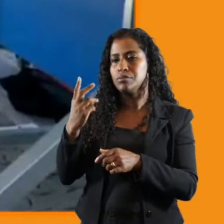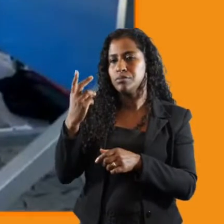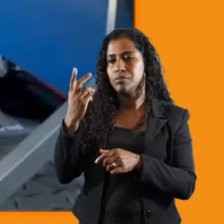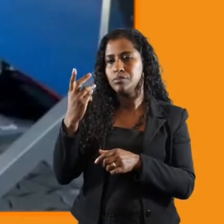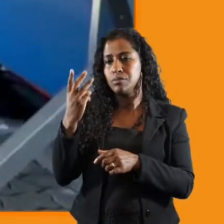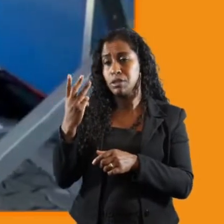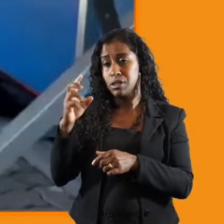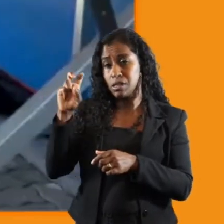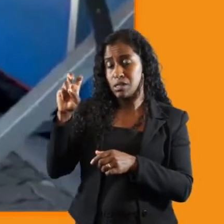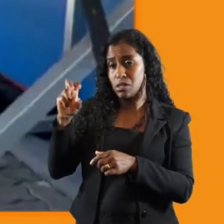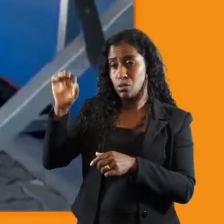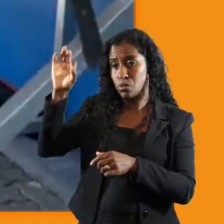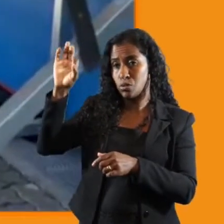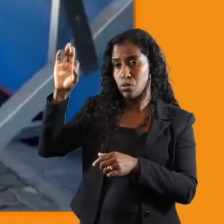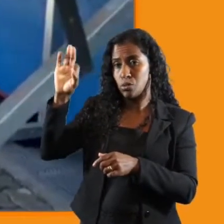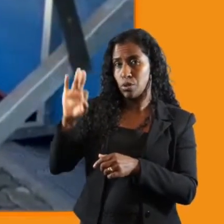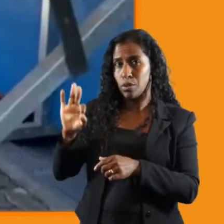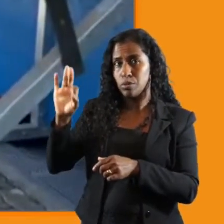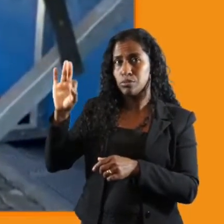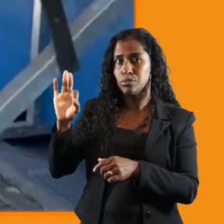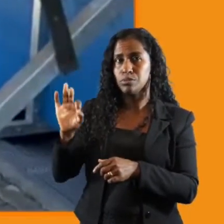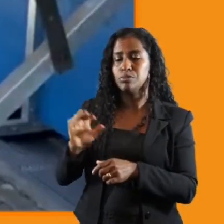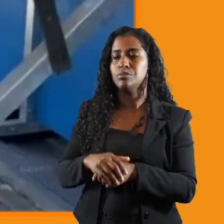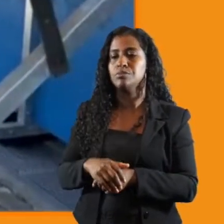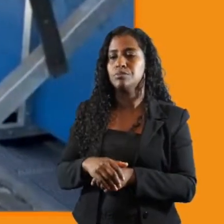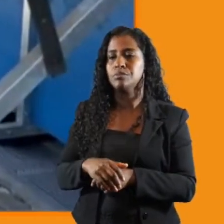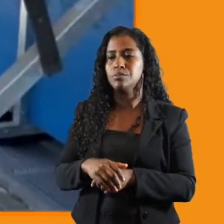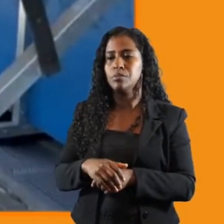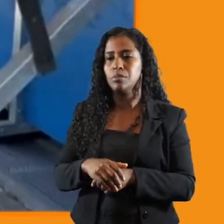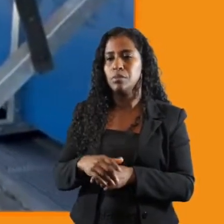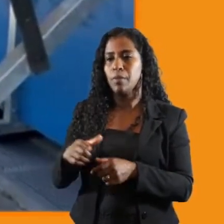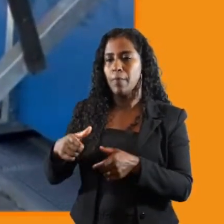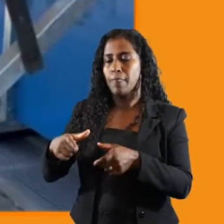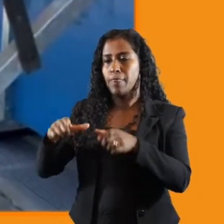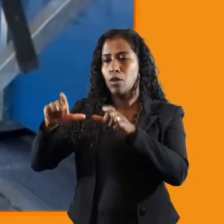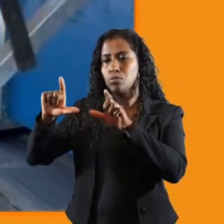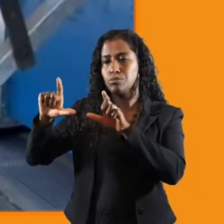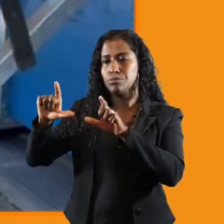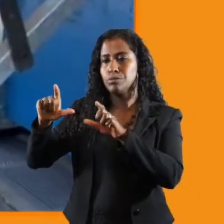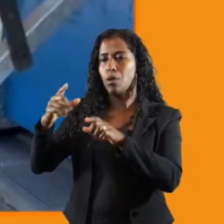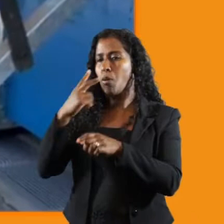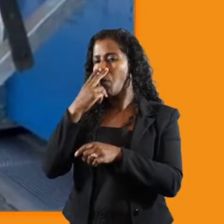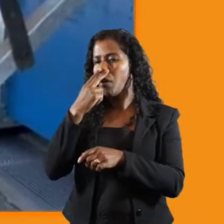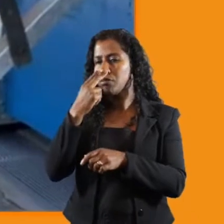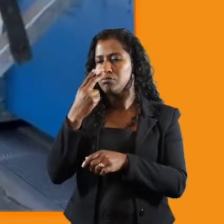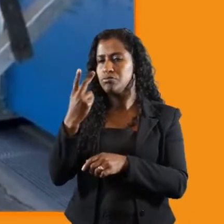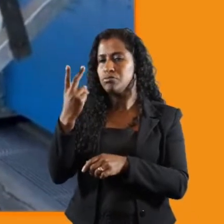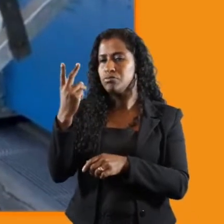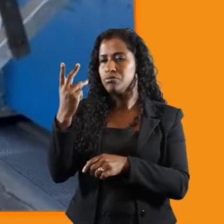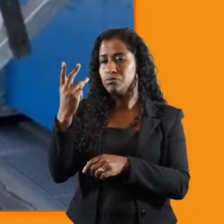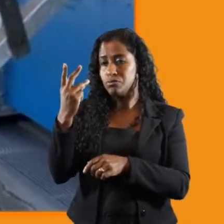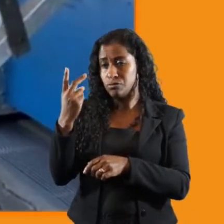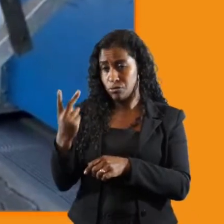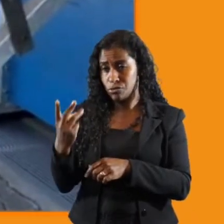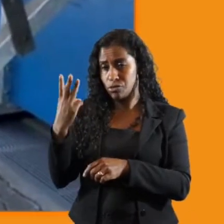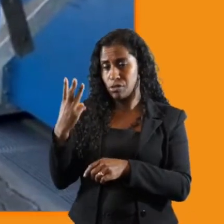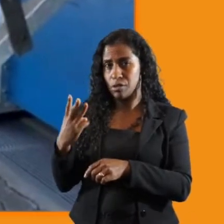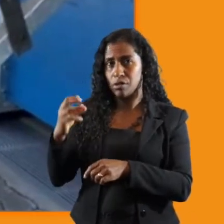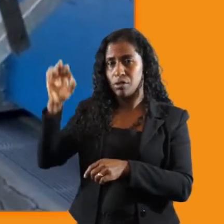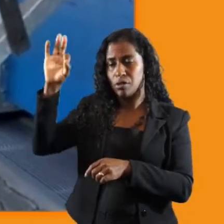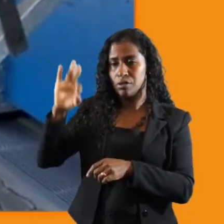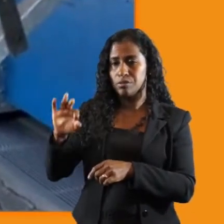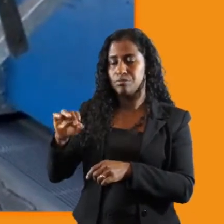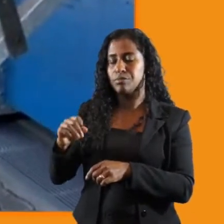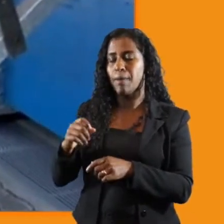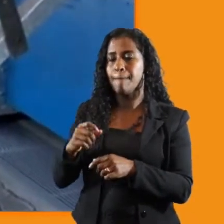graus. Diferente do que se fosse aqui um sistema conectado, ficaria em torno de 23 graus. Por quê? Porque a gente prioriza o inverno. Eu preciso